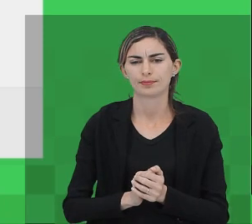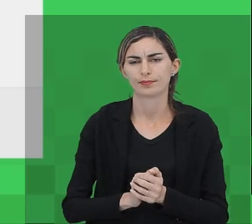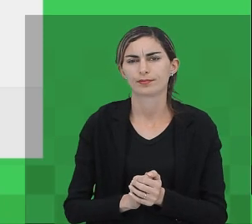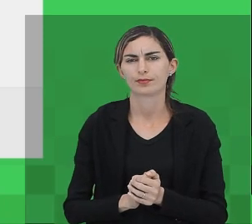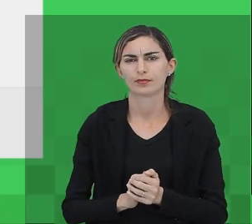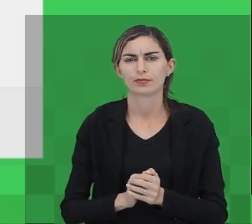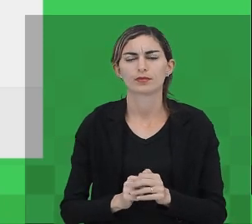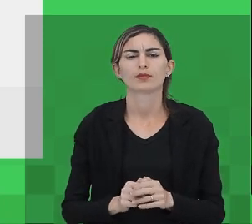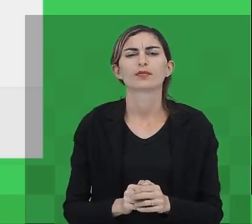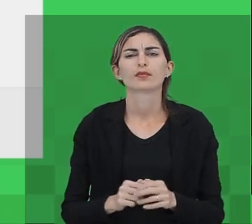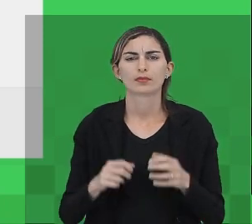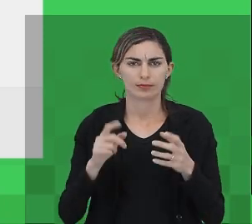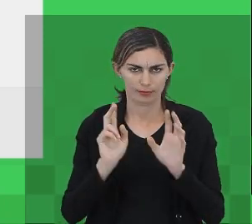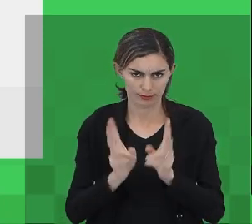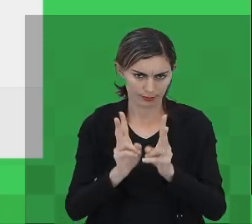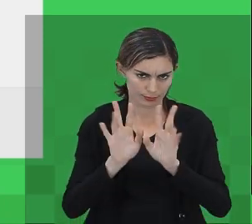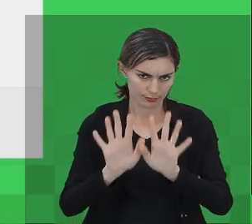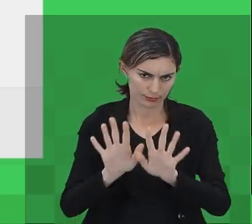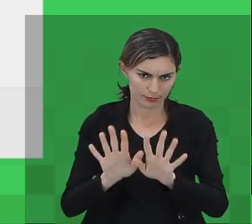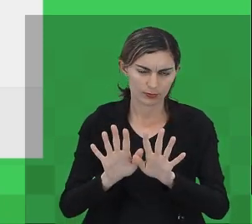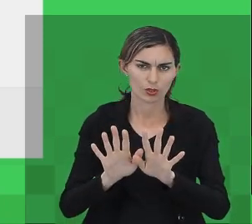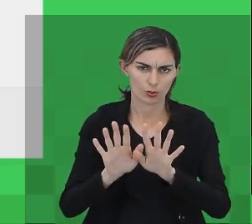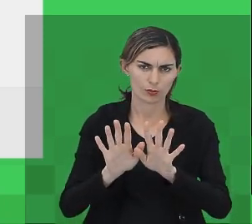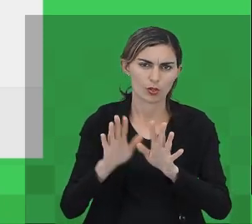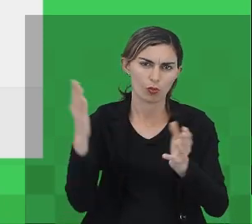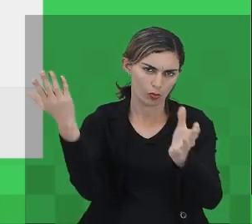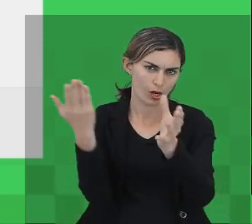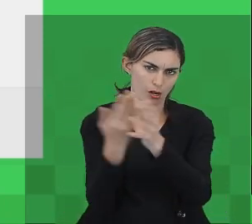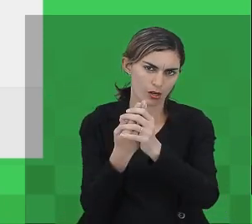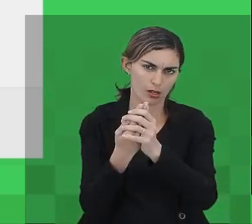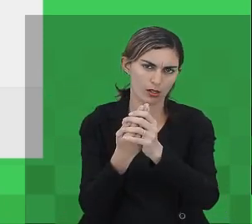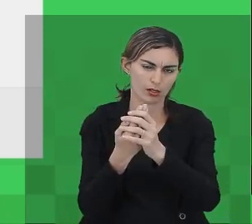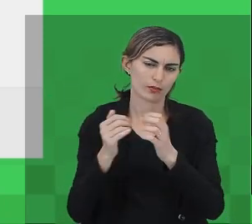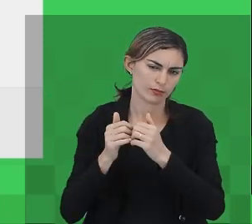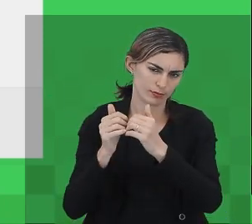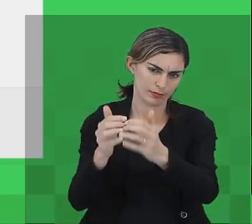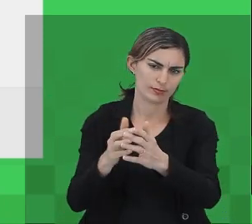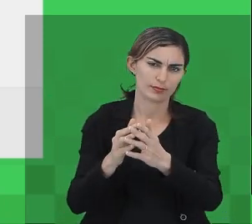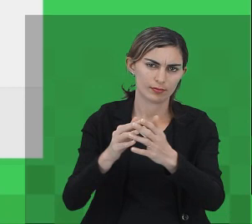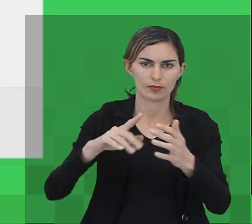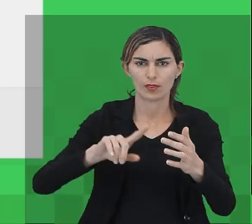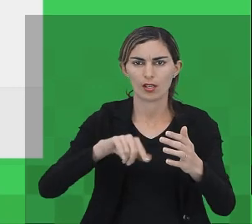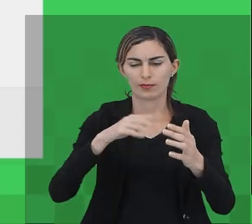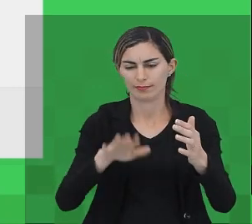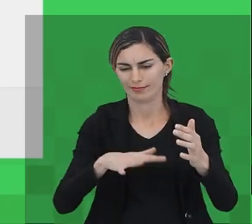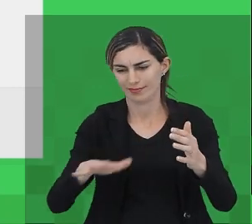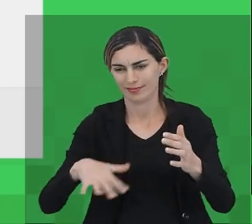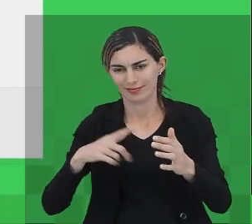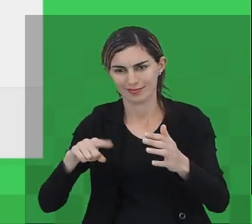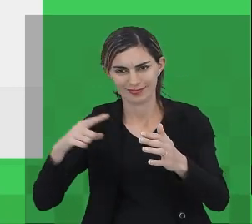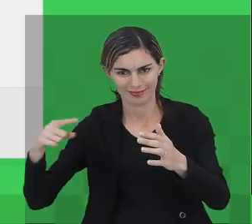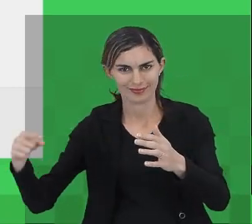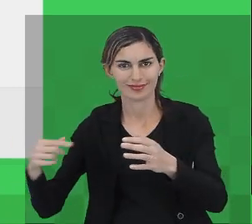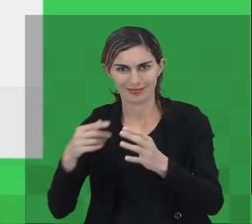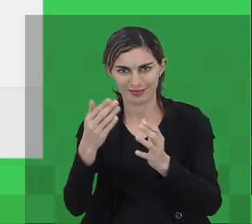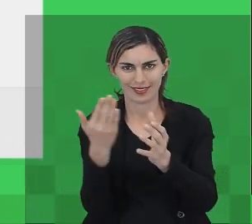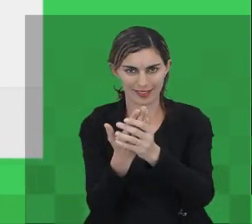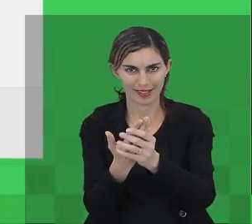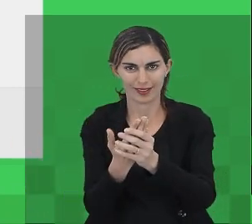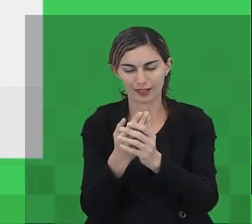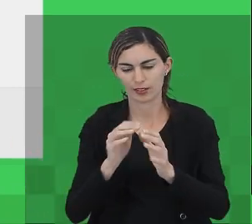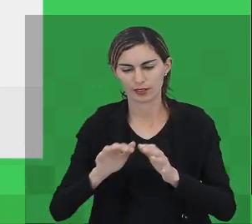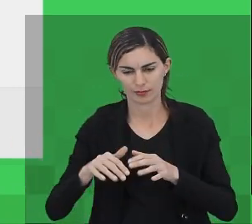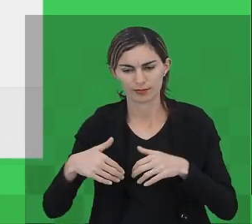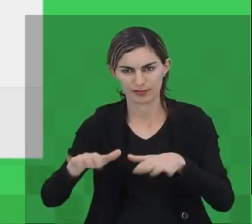main activity mesmo, que é o meu arquivo inicial. Quando a minha aplicação ela rodar, o primeiro arquivo que